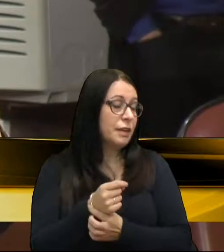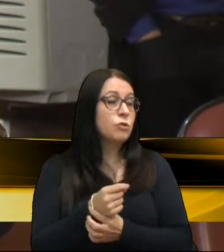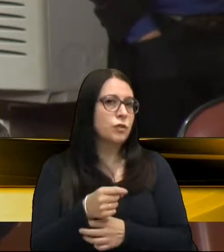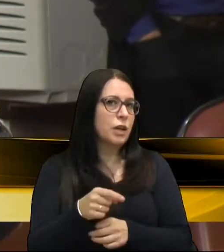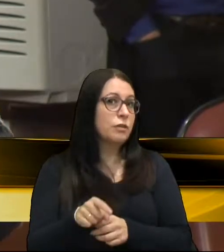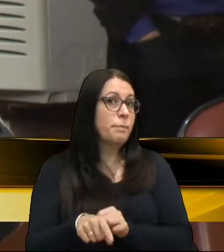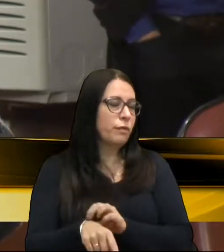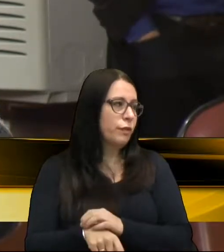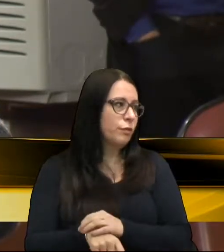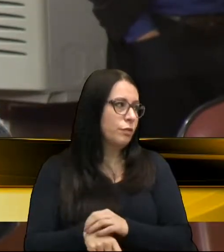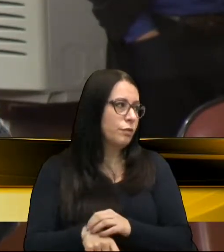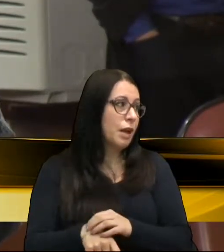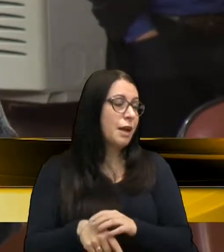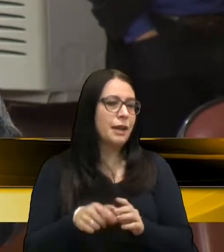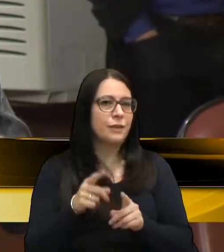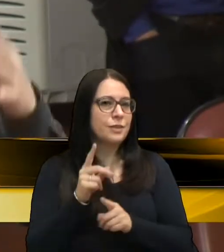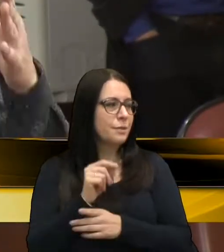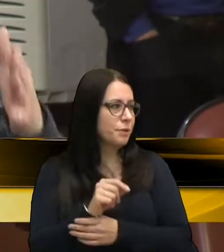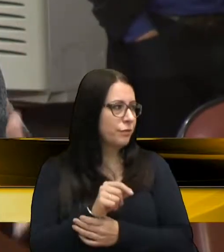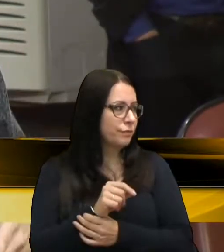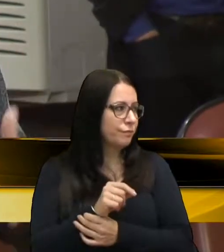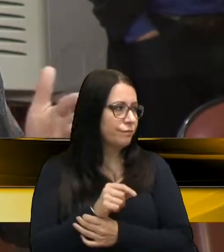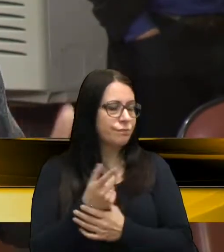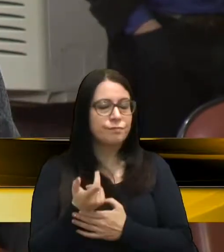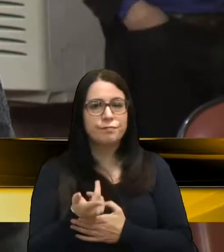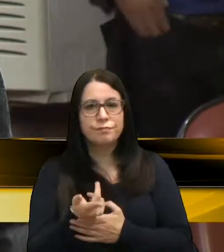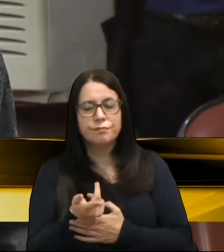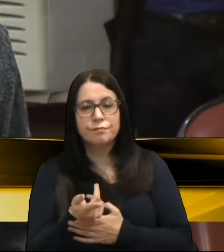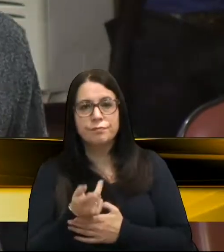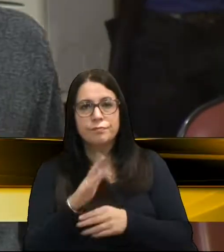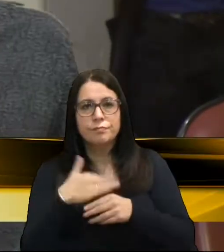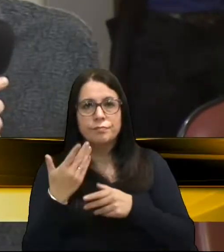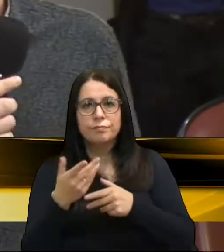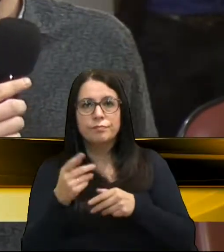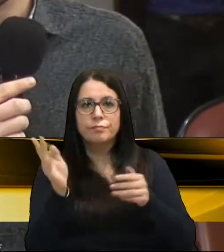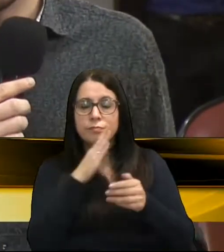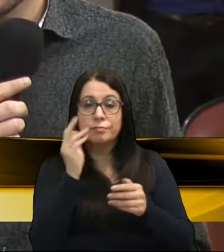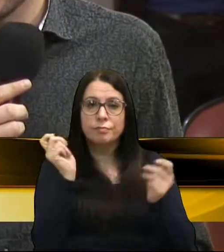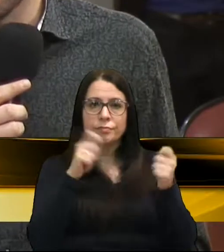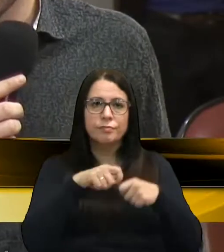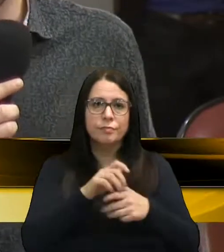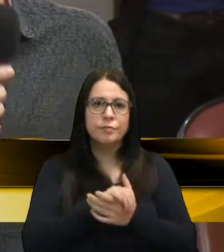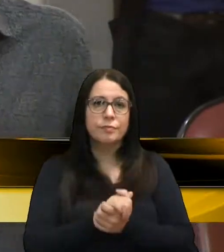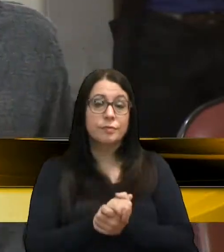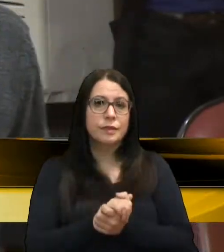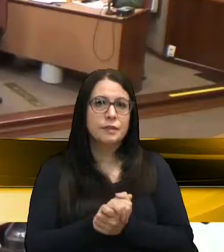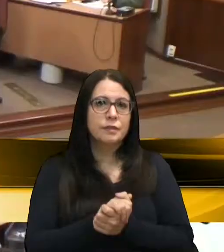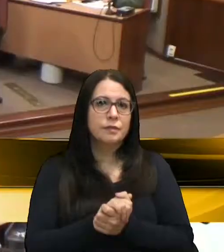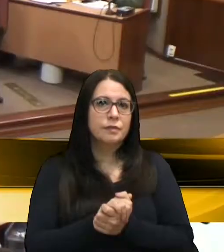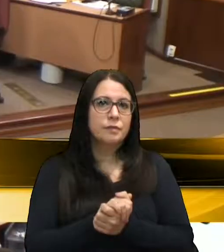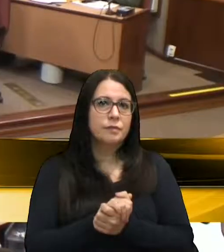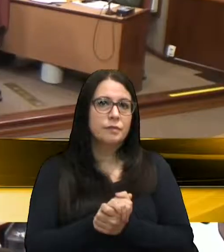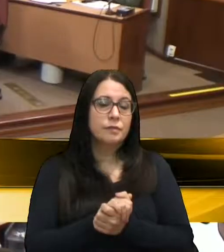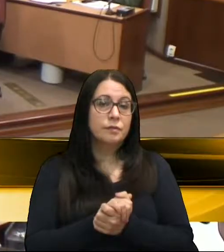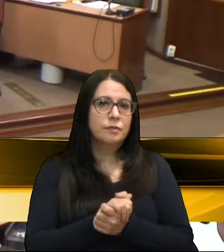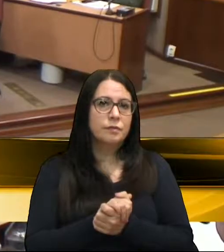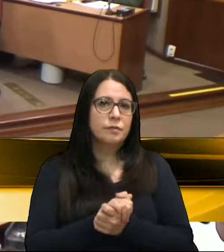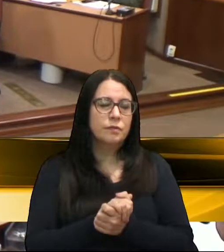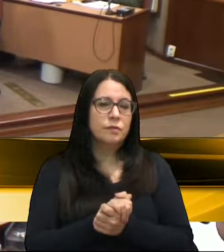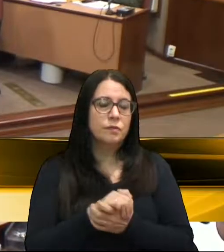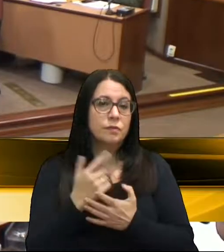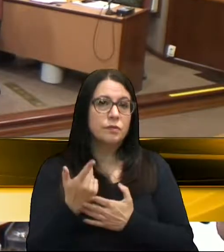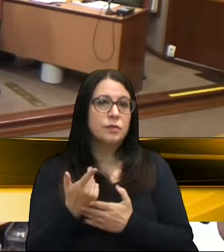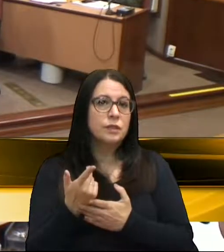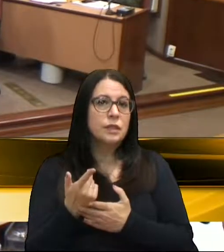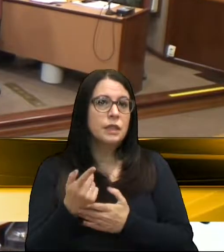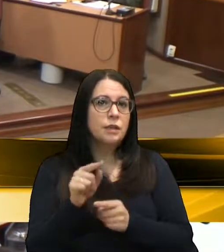e aprovar no momento que o presidente achar oportuno, o mais rápido possível, esse projeto de lei. Obrigado. Para declarar o voto, o